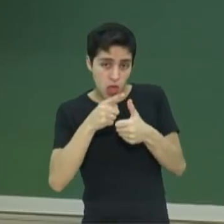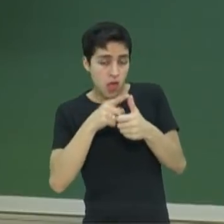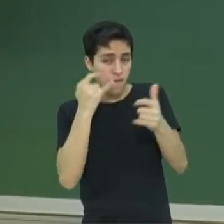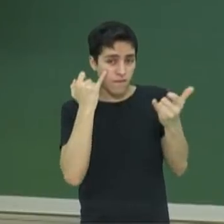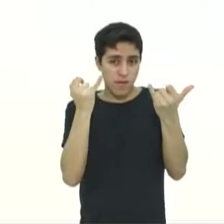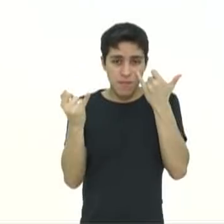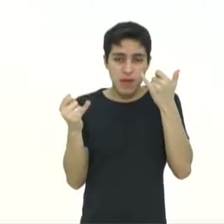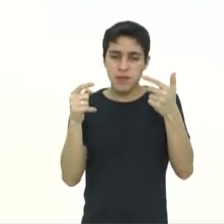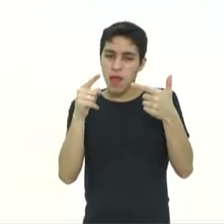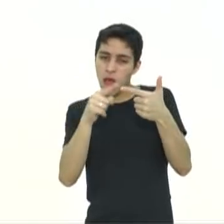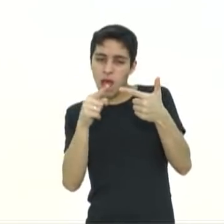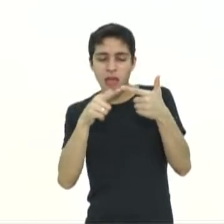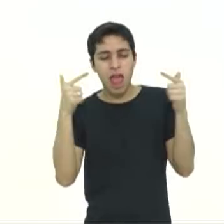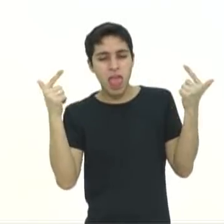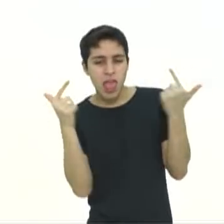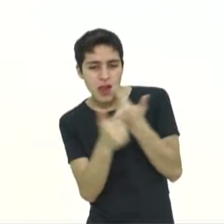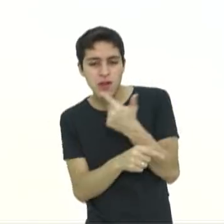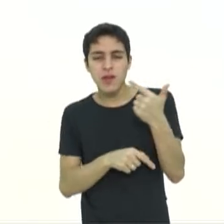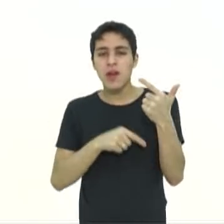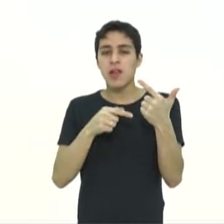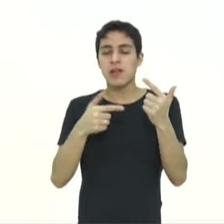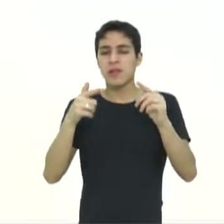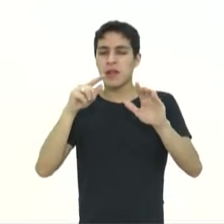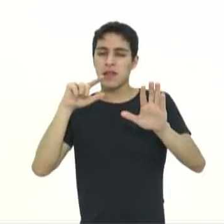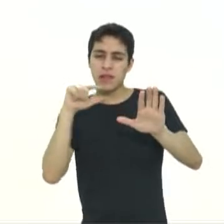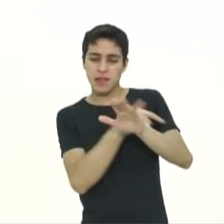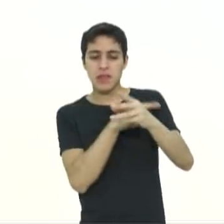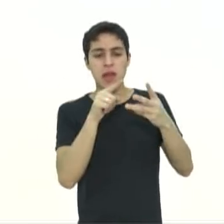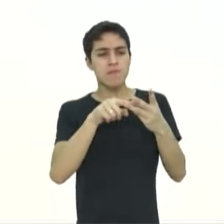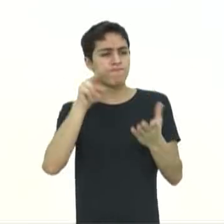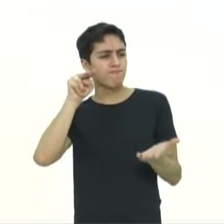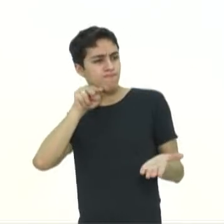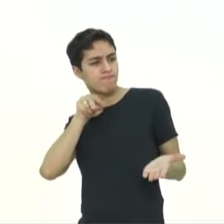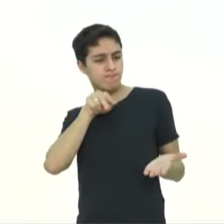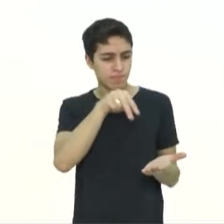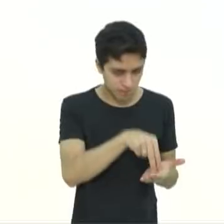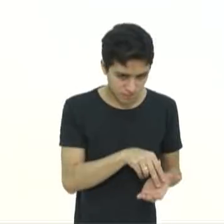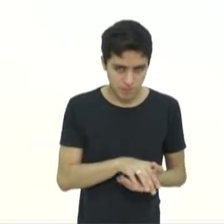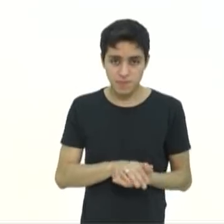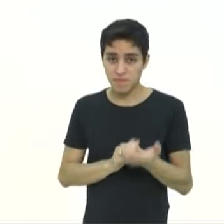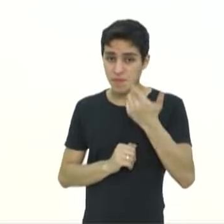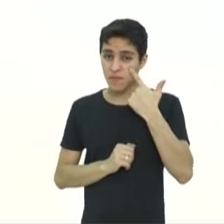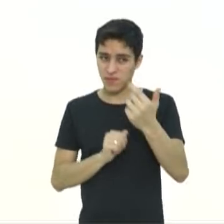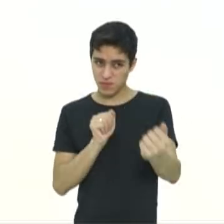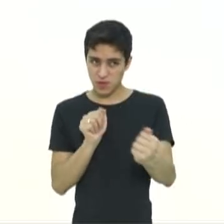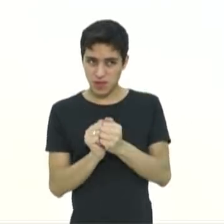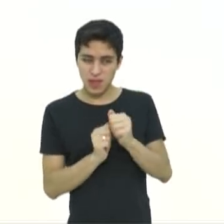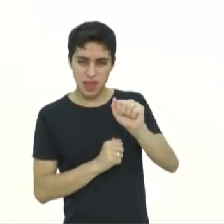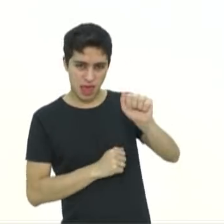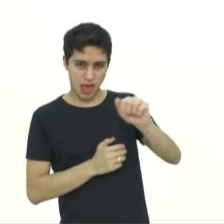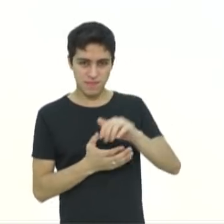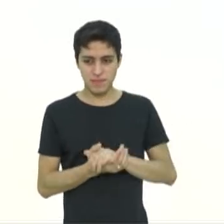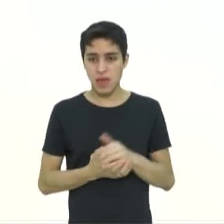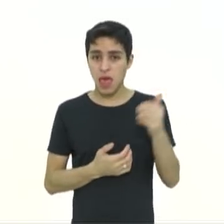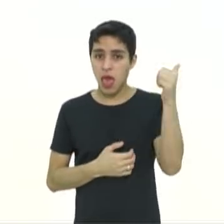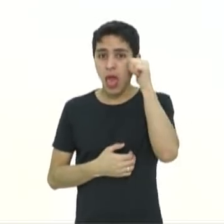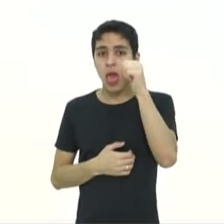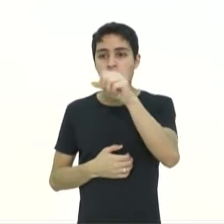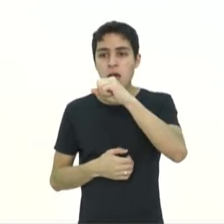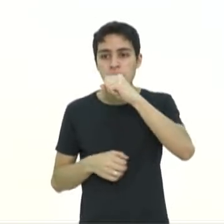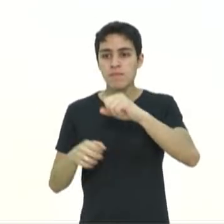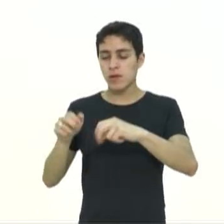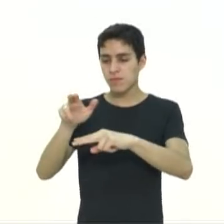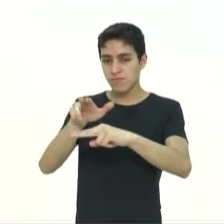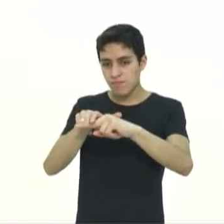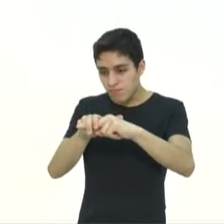é ironia e outro que é uma ação direta. Veja só, nós fazemos juntos. Letra A. A mãe pula na cadeira, pega o